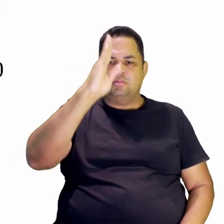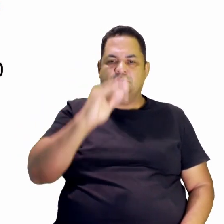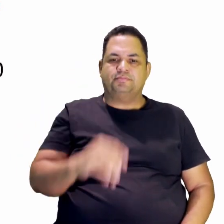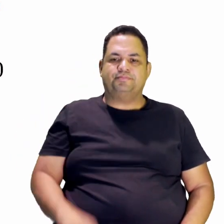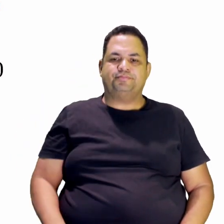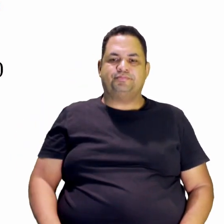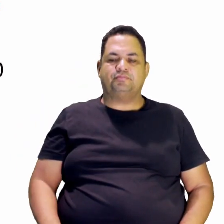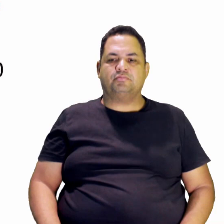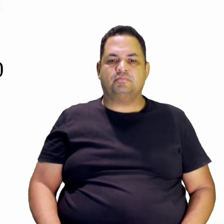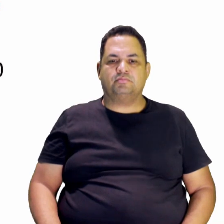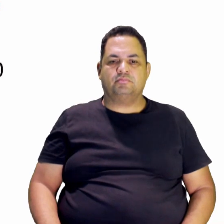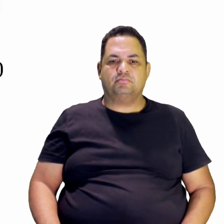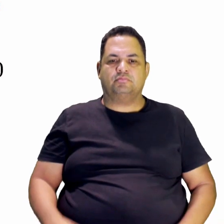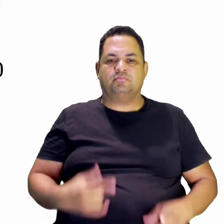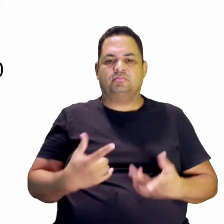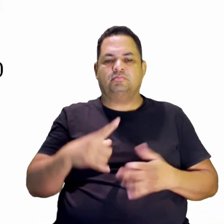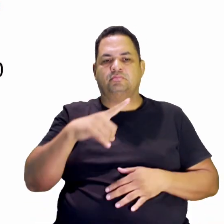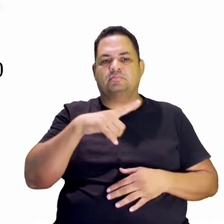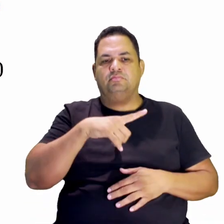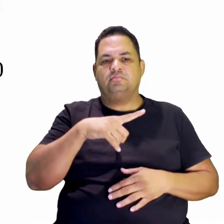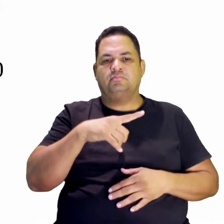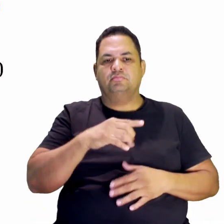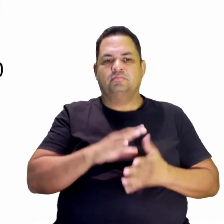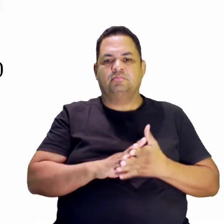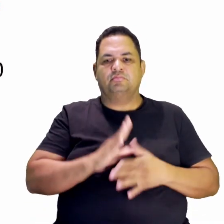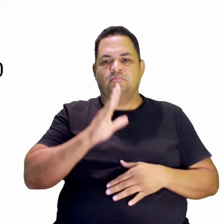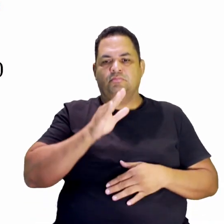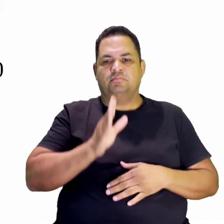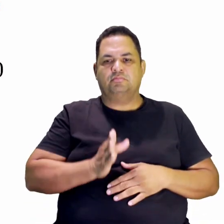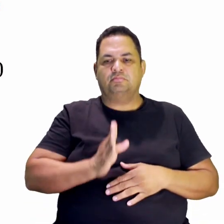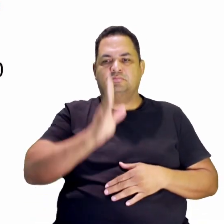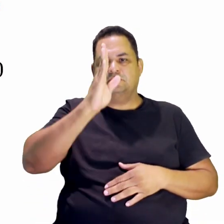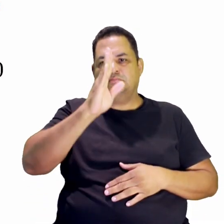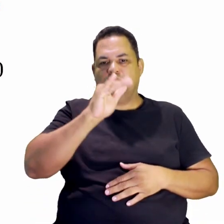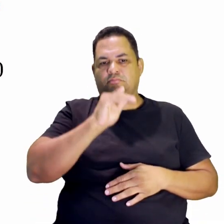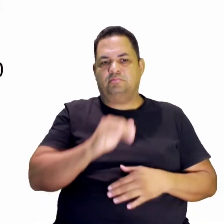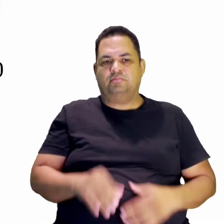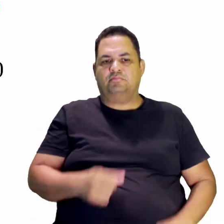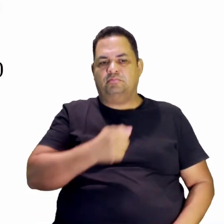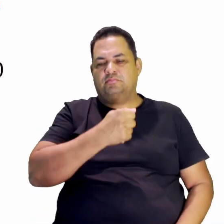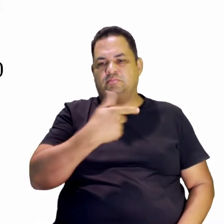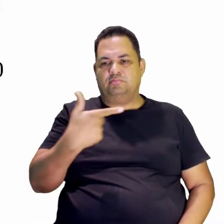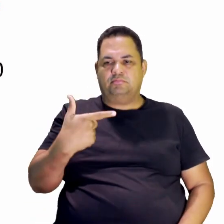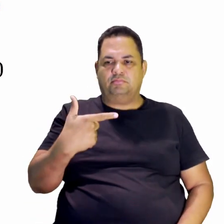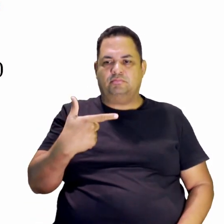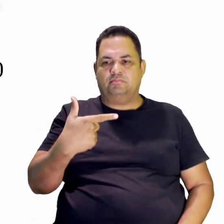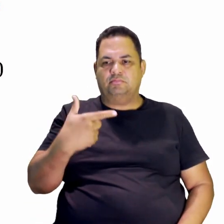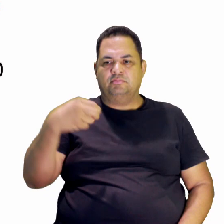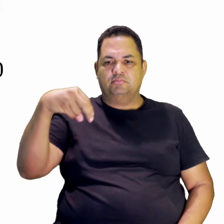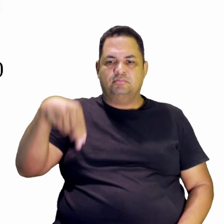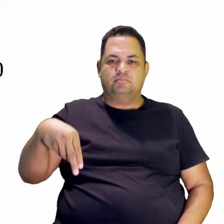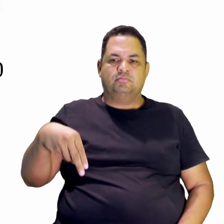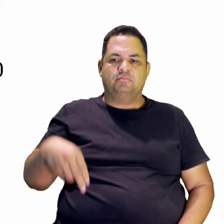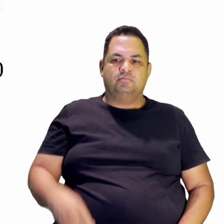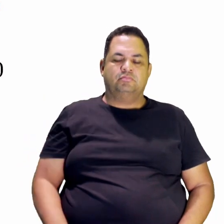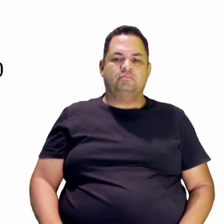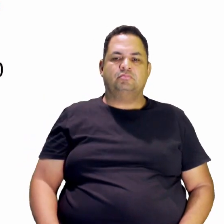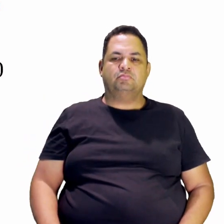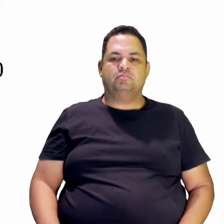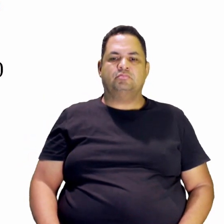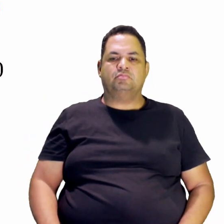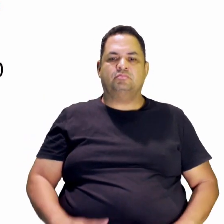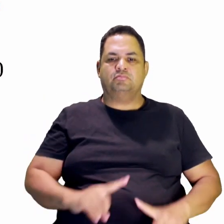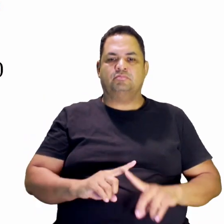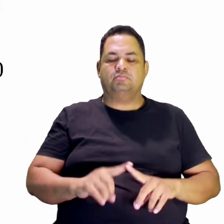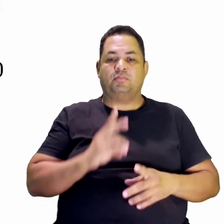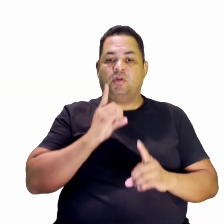resultante parcial vai ser vertical e para cima de 12 newton. Certo? Bom, mas